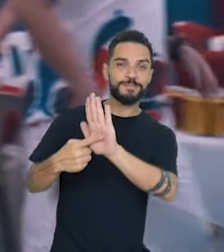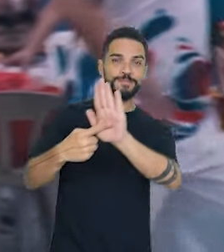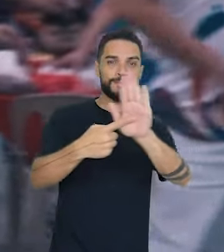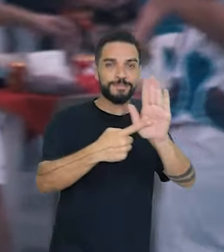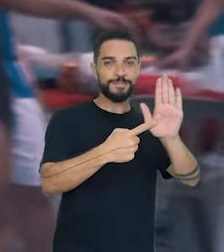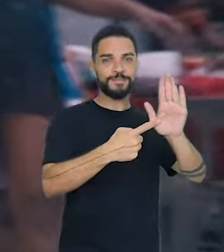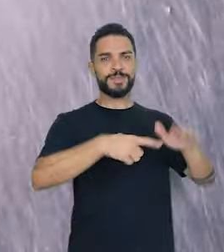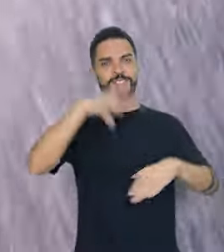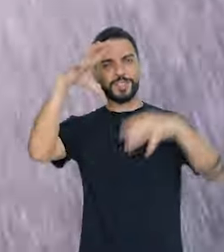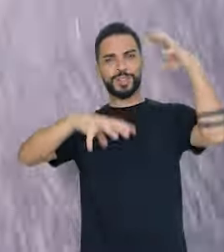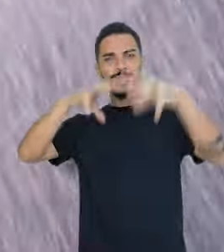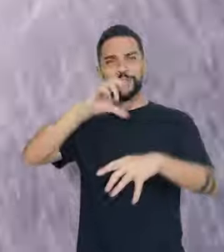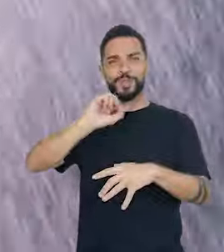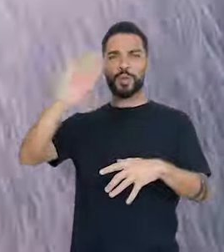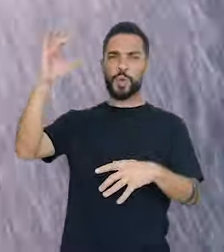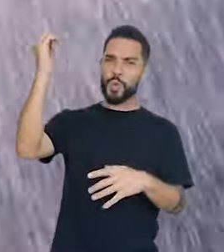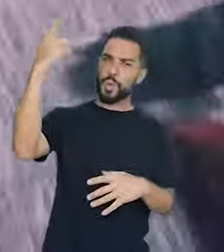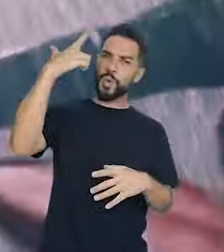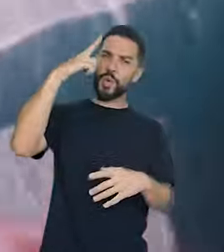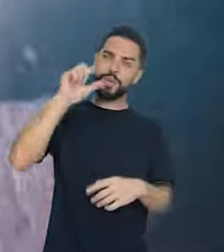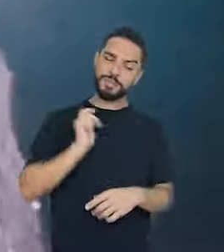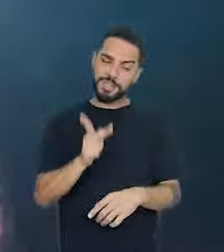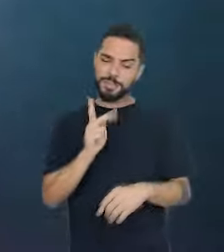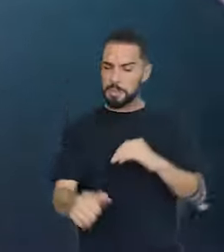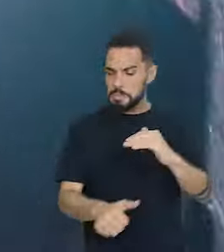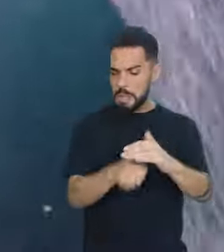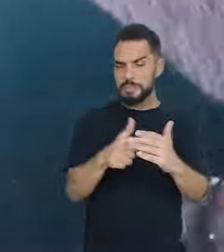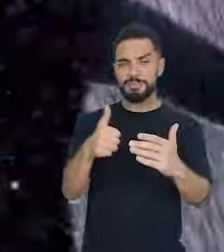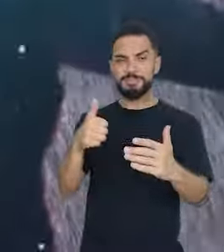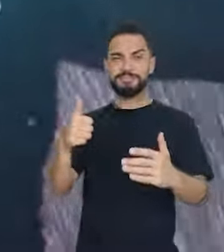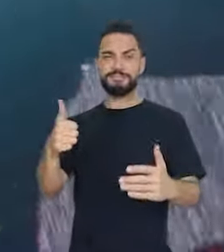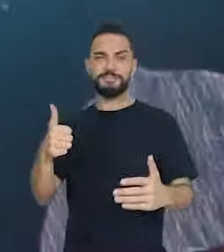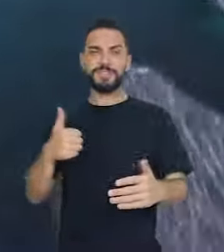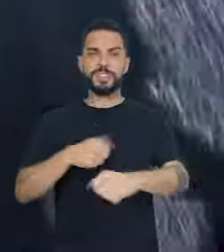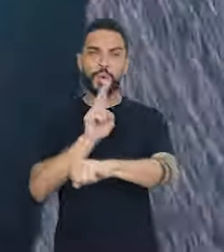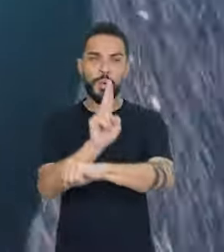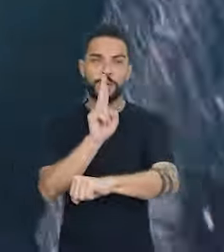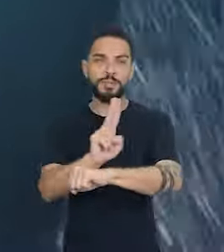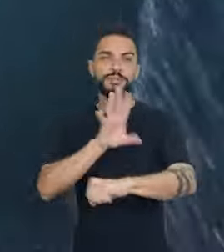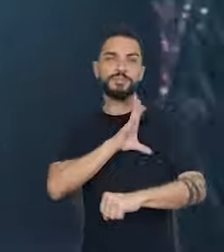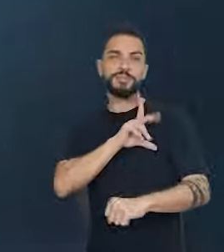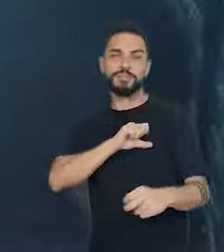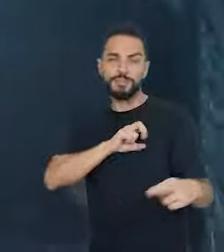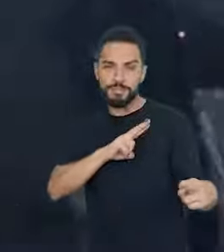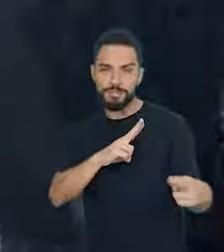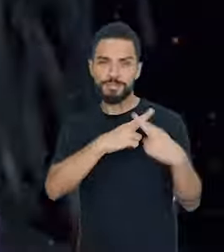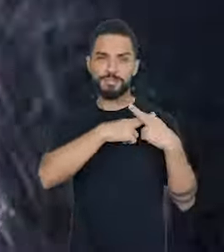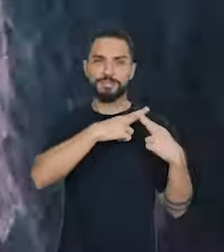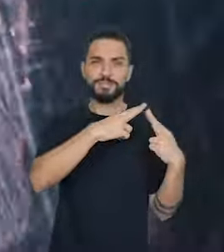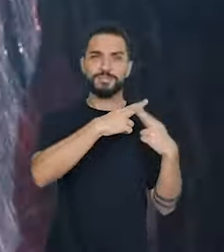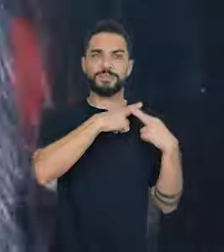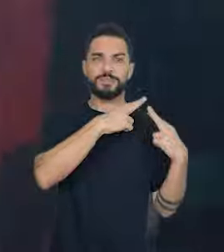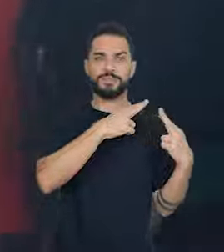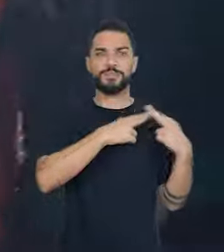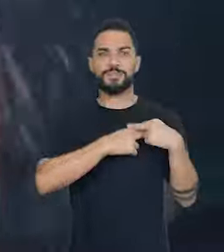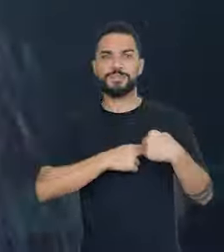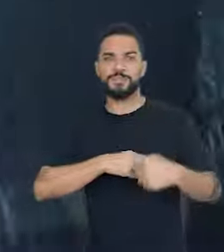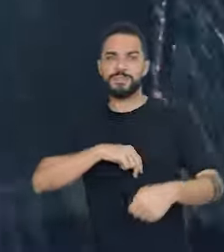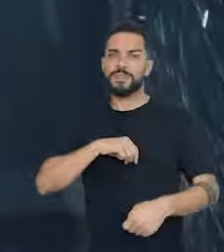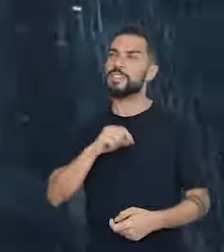chuva ou no sol, ele sempre é o primeiro. Guarda o pavilhão, com alma e